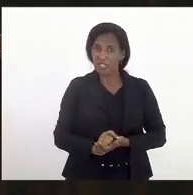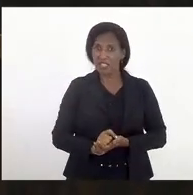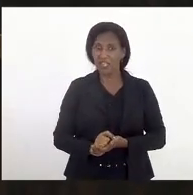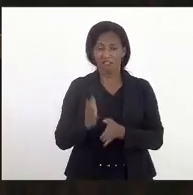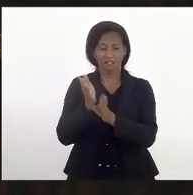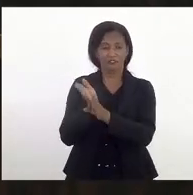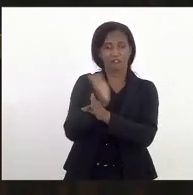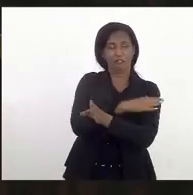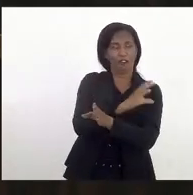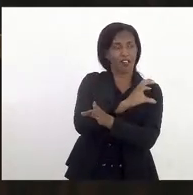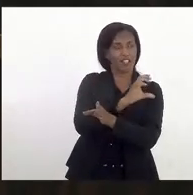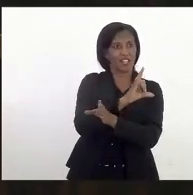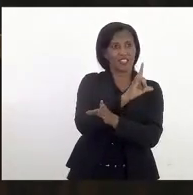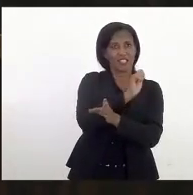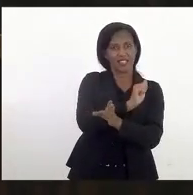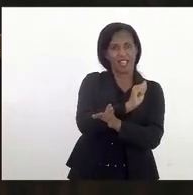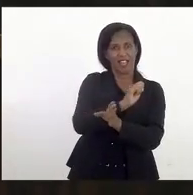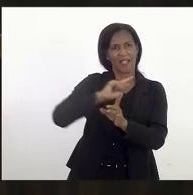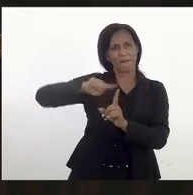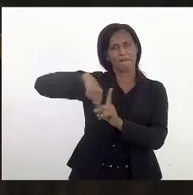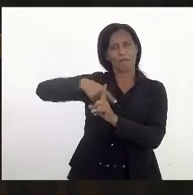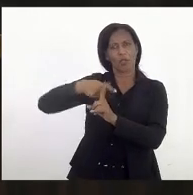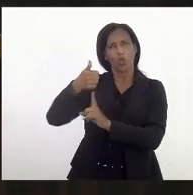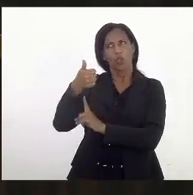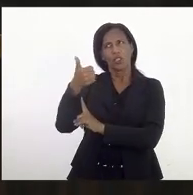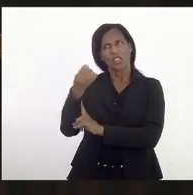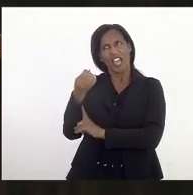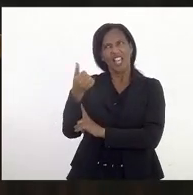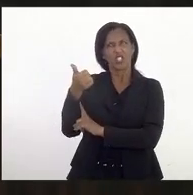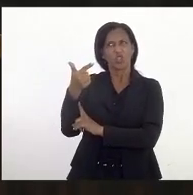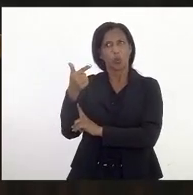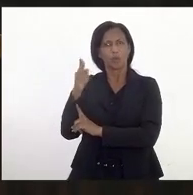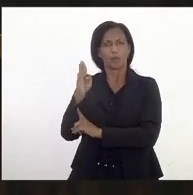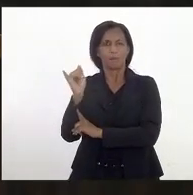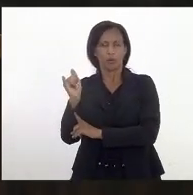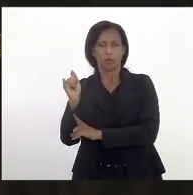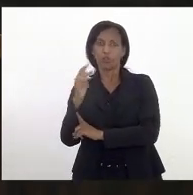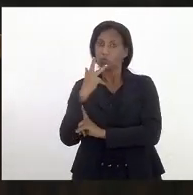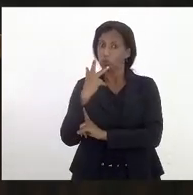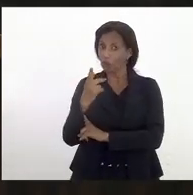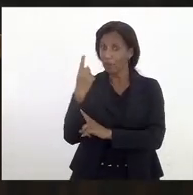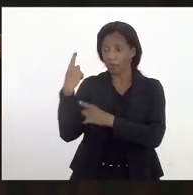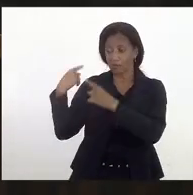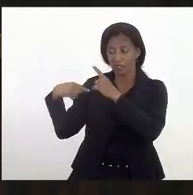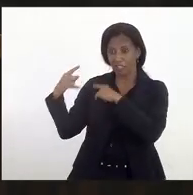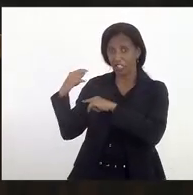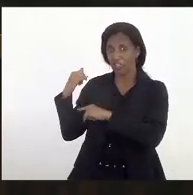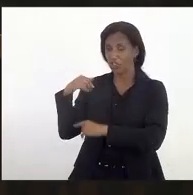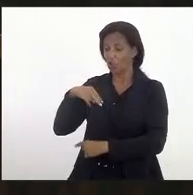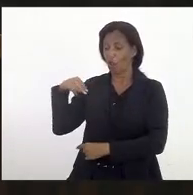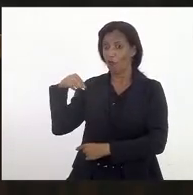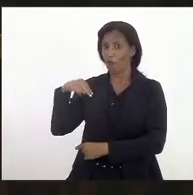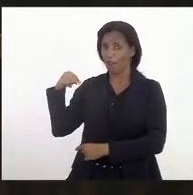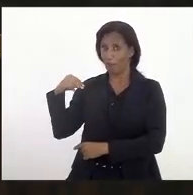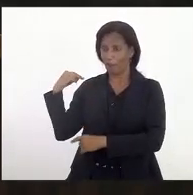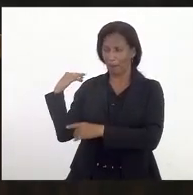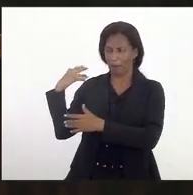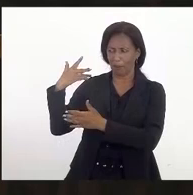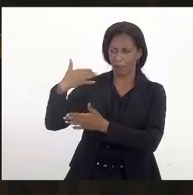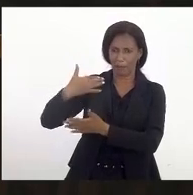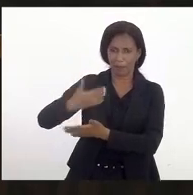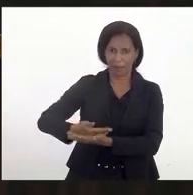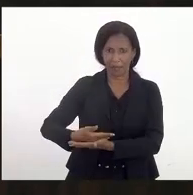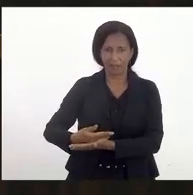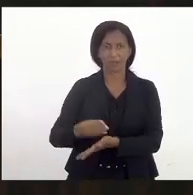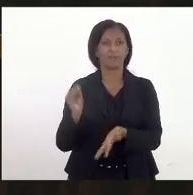sedar entre 10 e 12 milhões a mais tô dizendo isso desde novembro de Janeiro a julho já foram